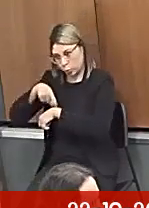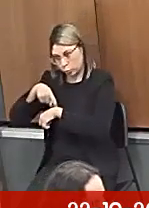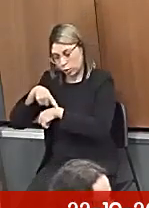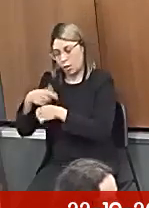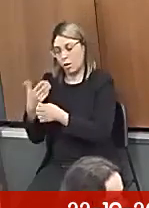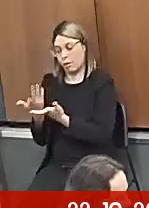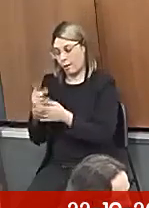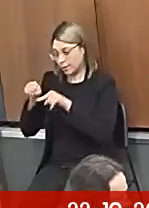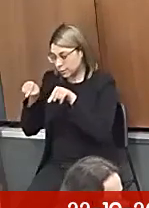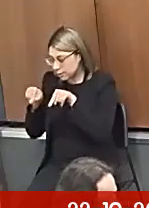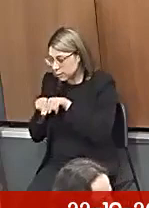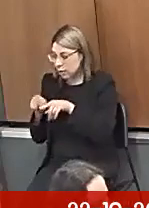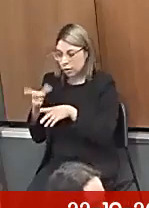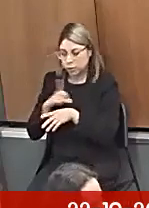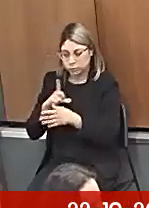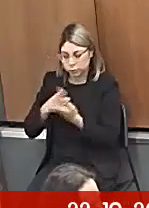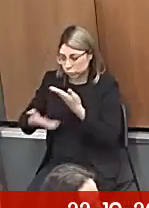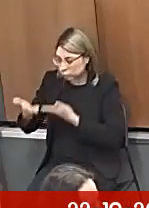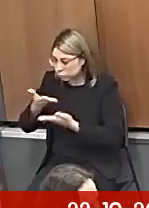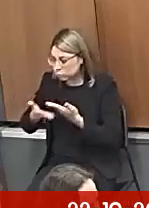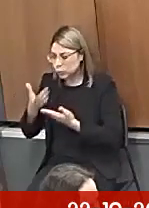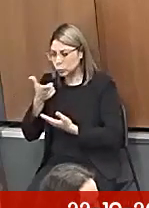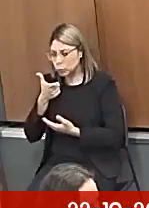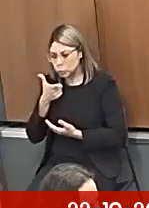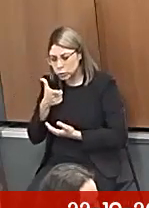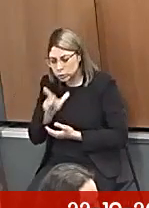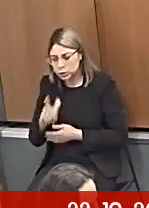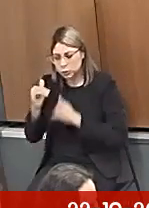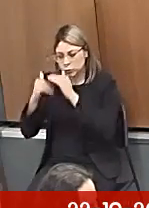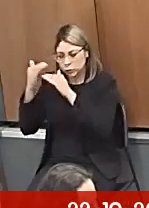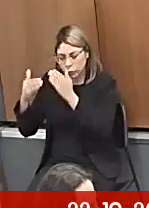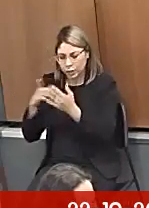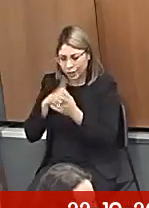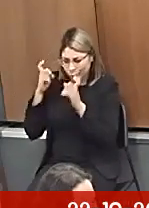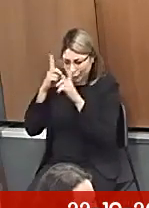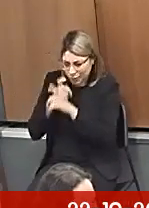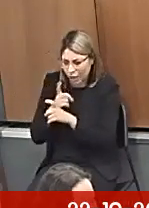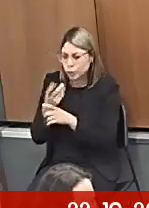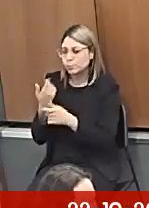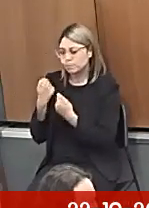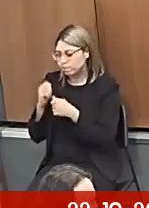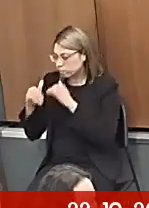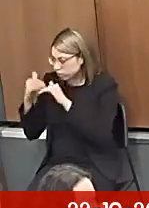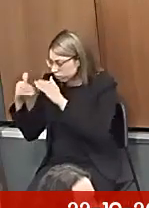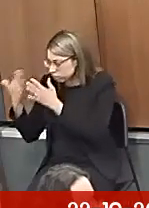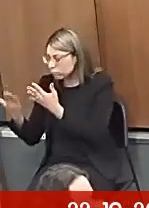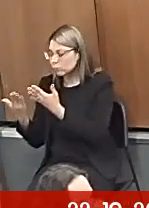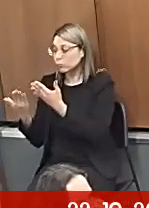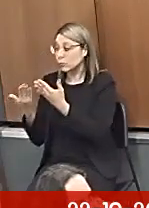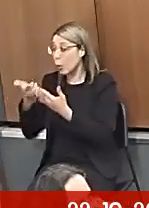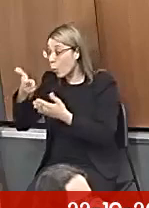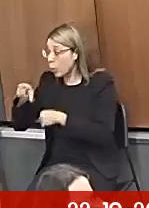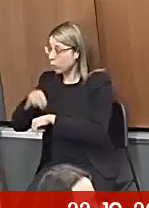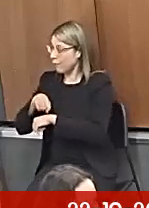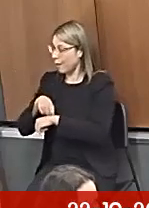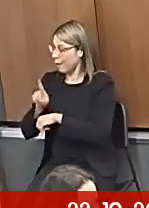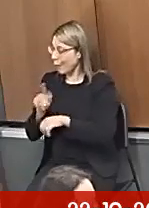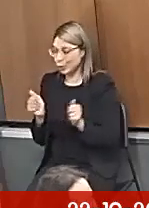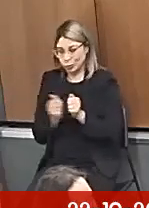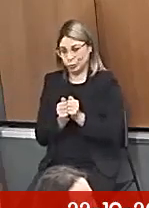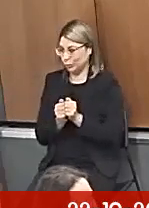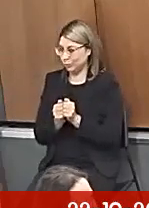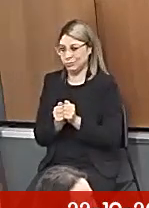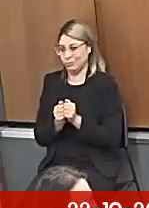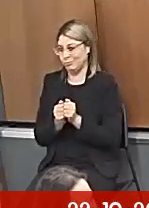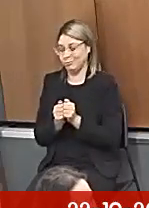recurso. Vai sanar a sua dificuldade, a sua deficiência, o seu problema no outro horário.